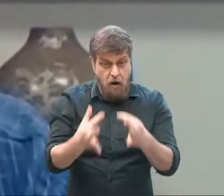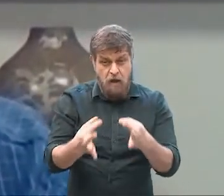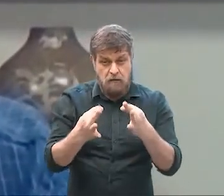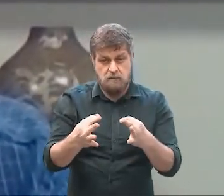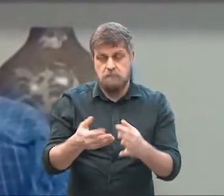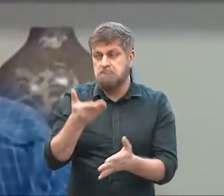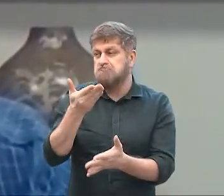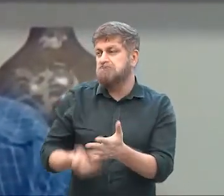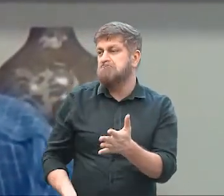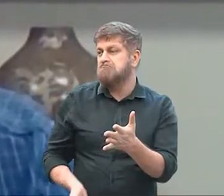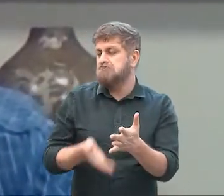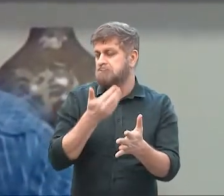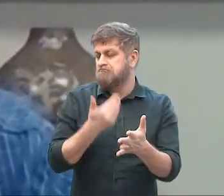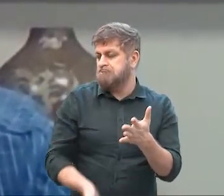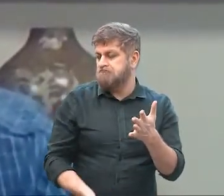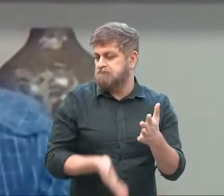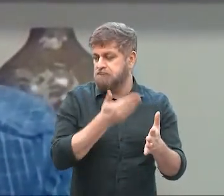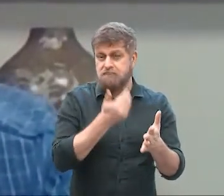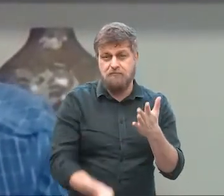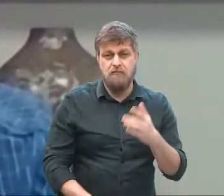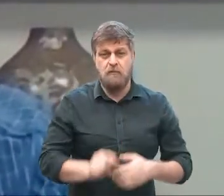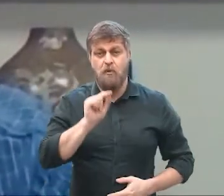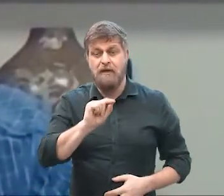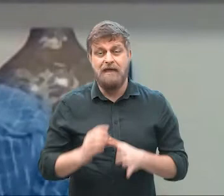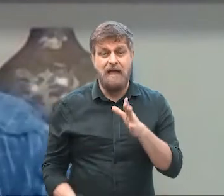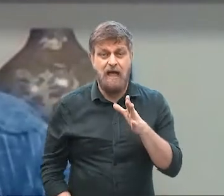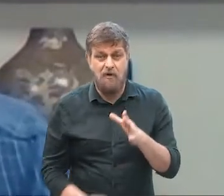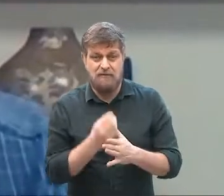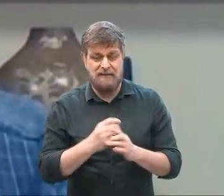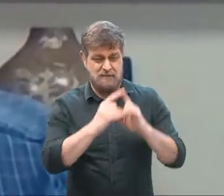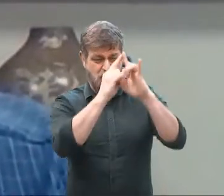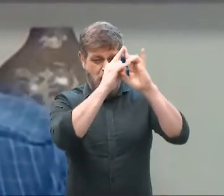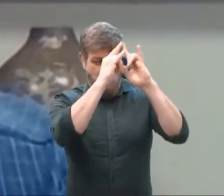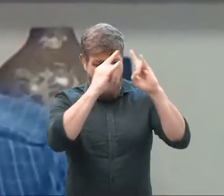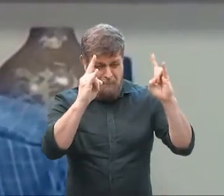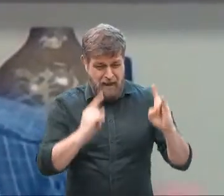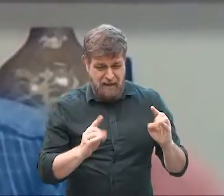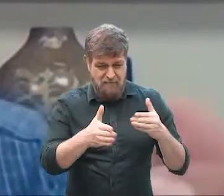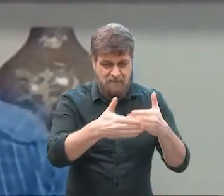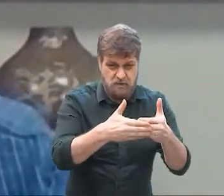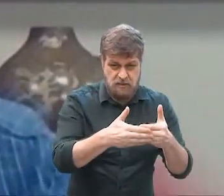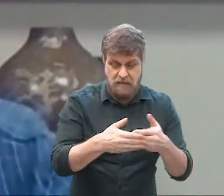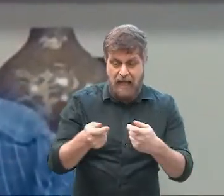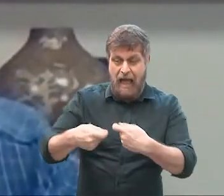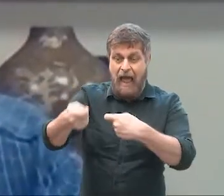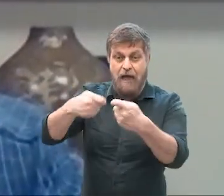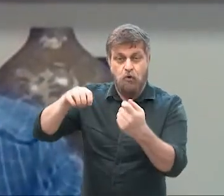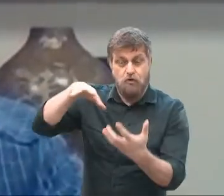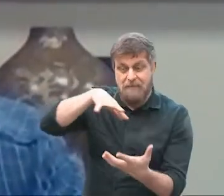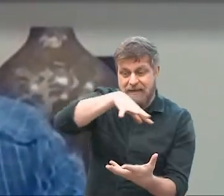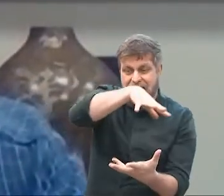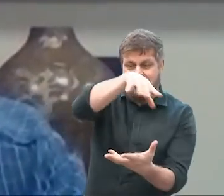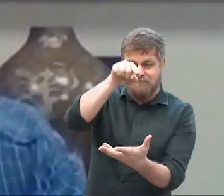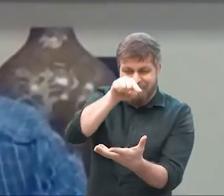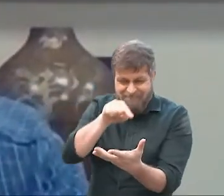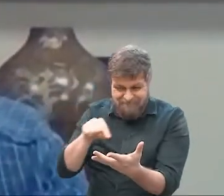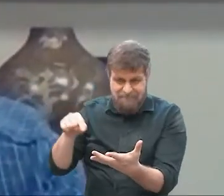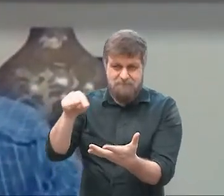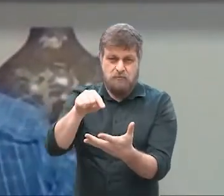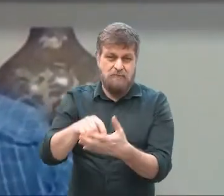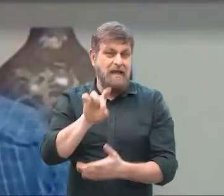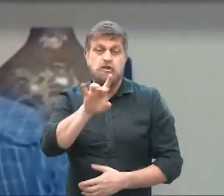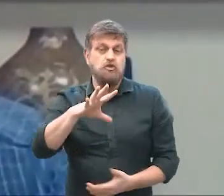saem perdendo. E o que leva a esse fechamento? A economia mundial passa por uma recessão. Não